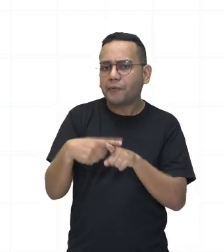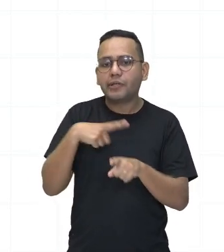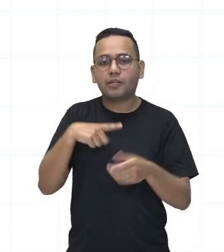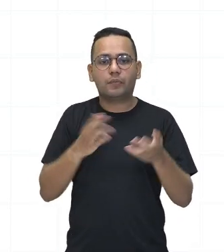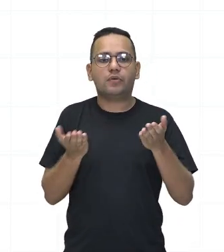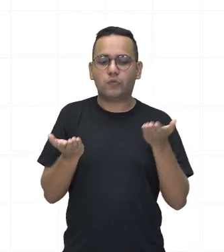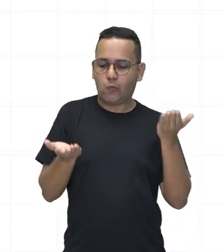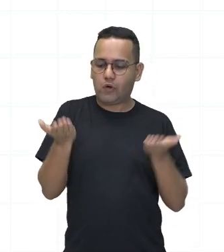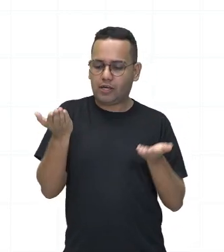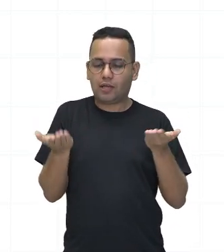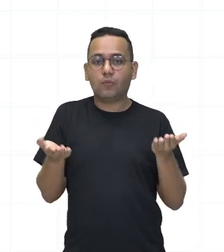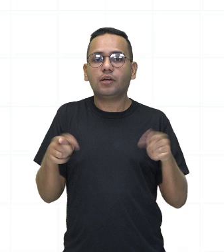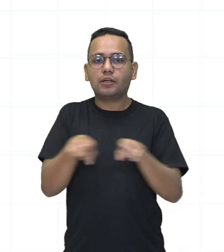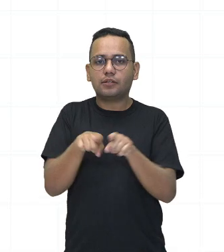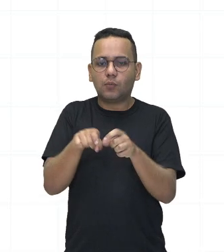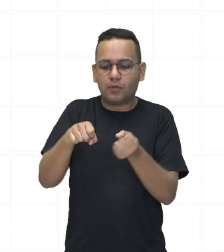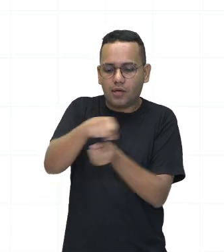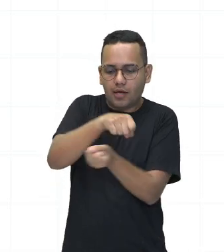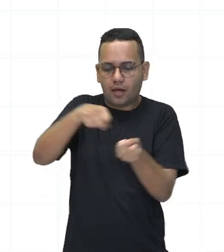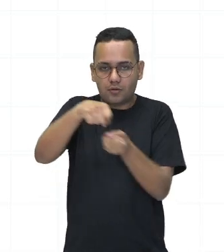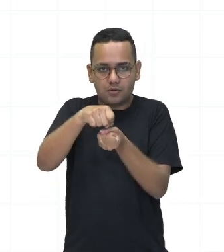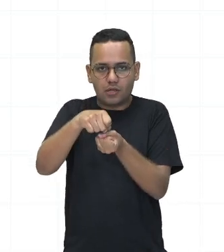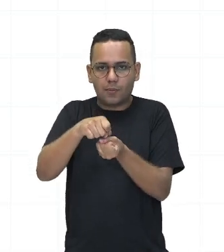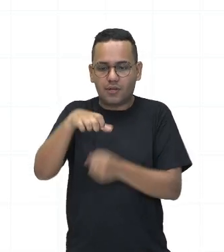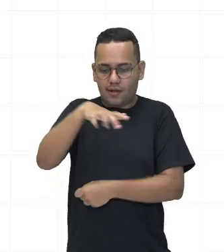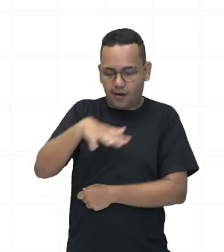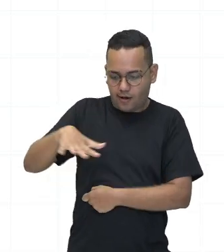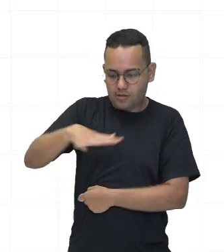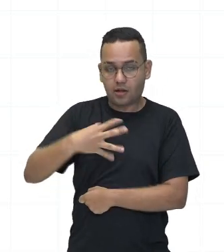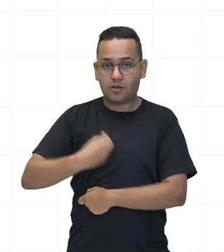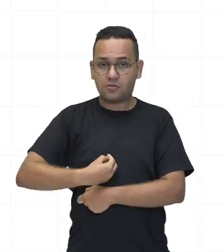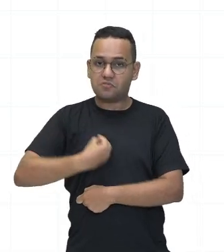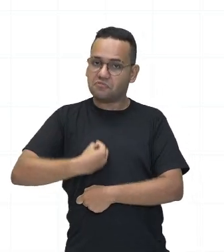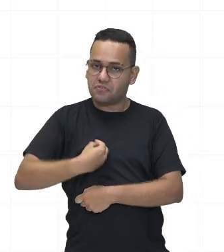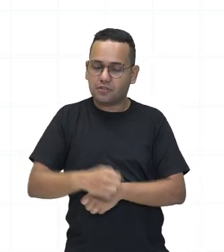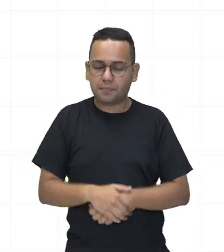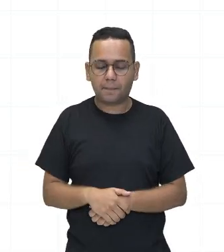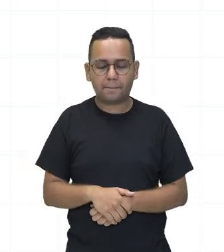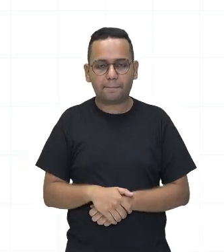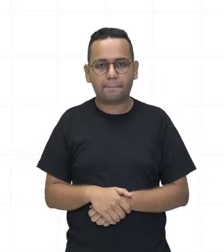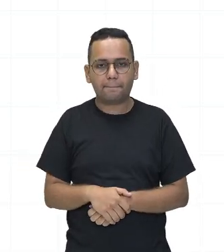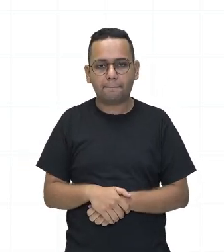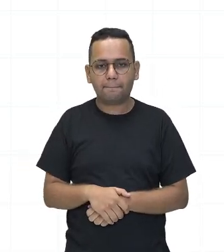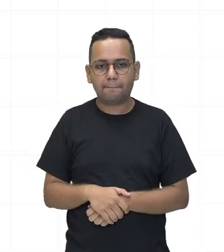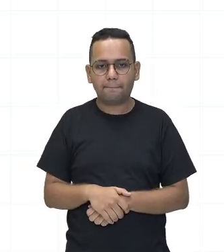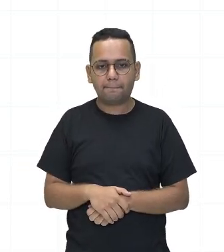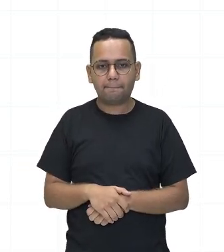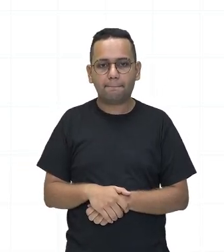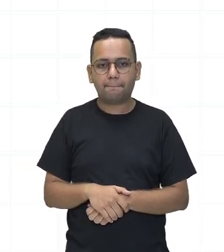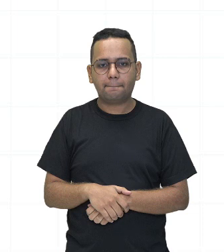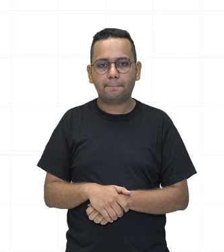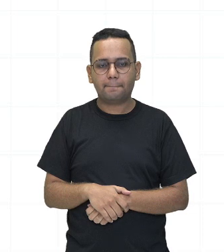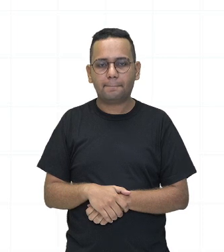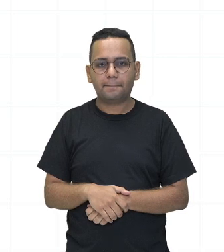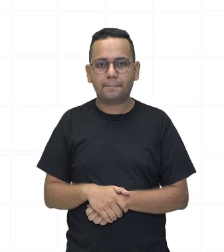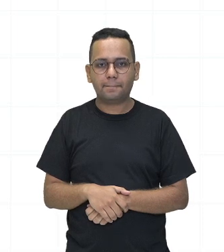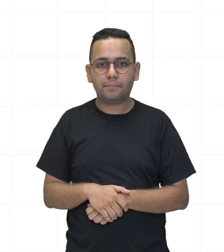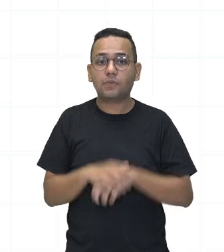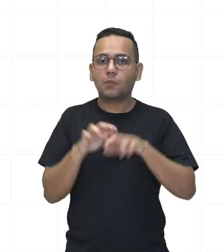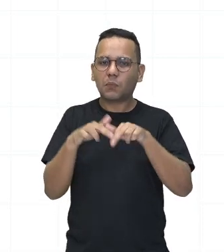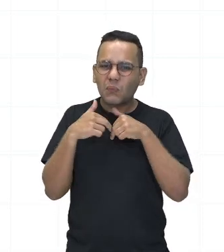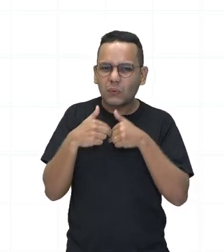a sustentabilidade dos ecossistemas. E é isso que eu estou falando para vocês. O equilíbrio ele precisa